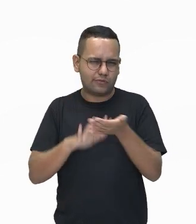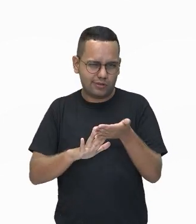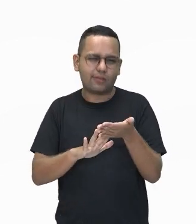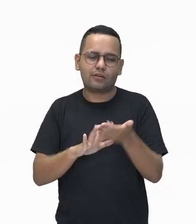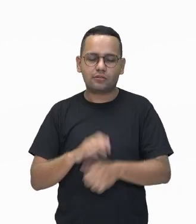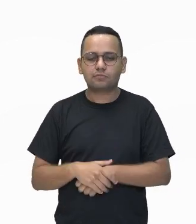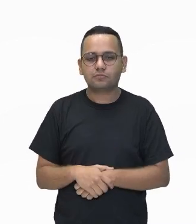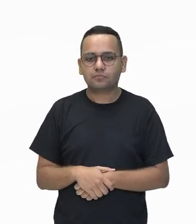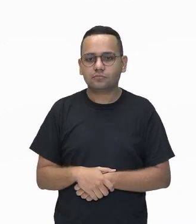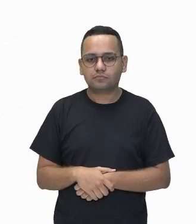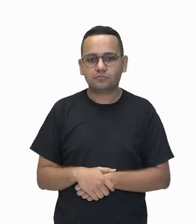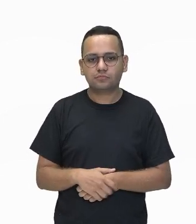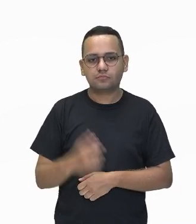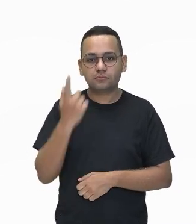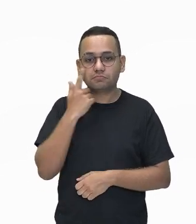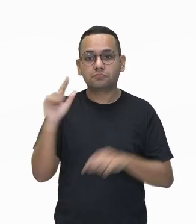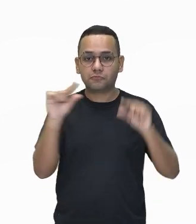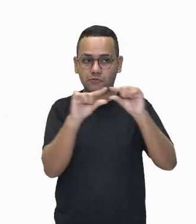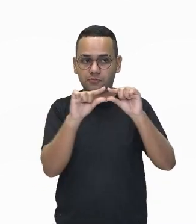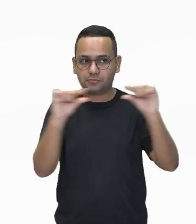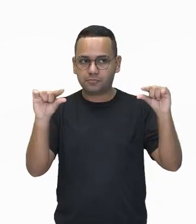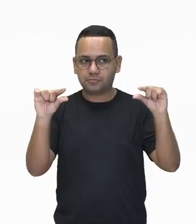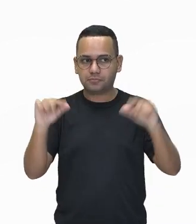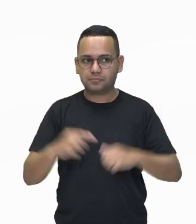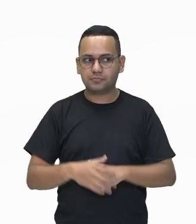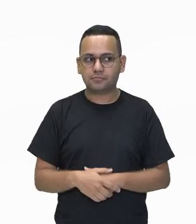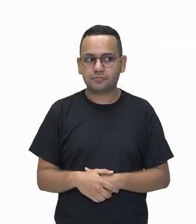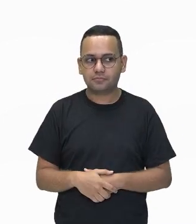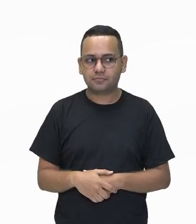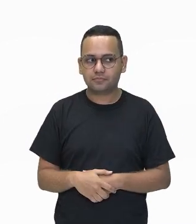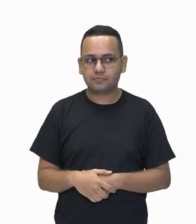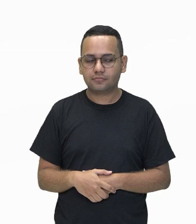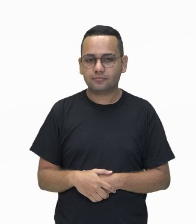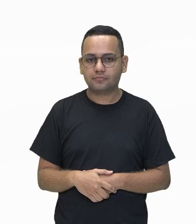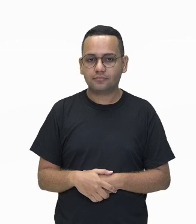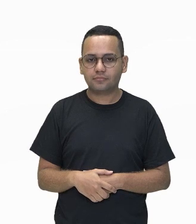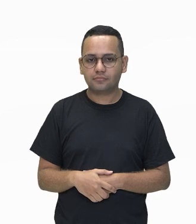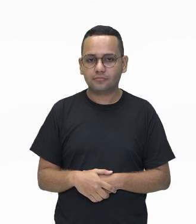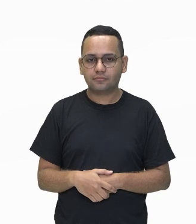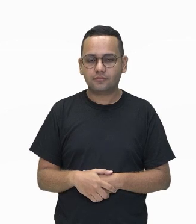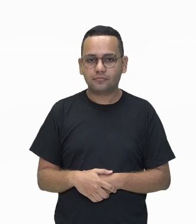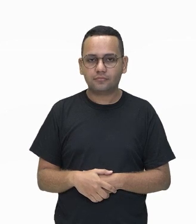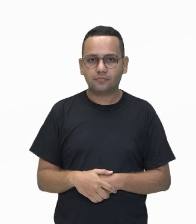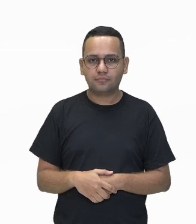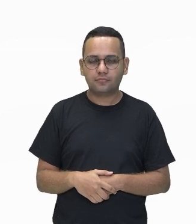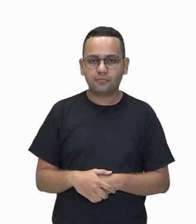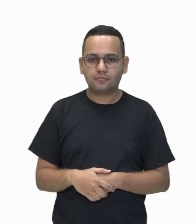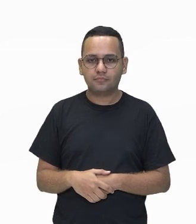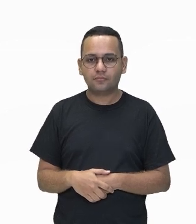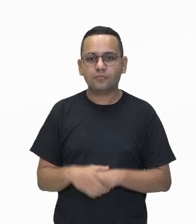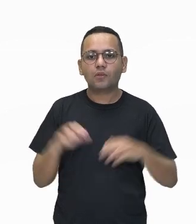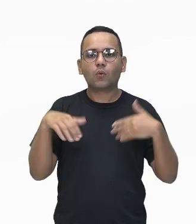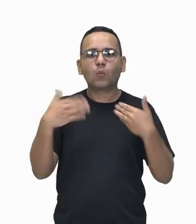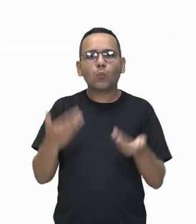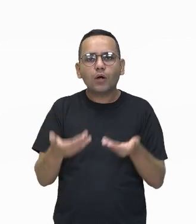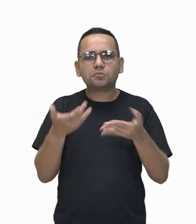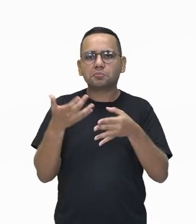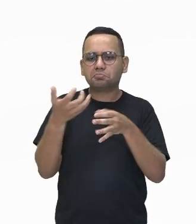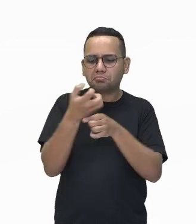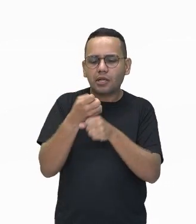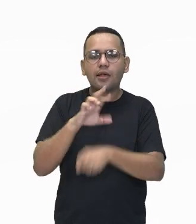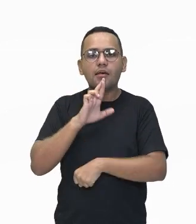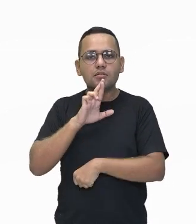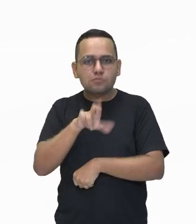né? Que é, então, aí, construindo a minha identidade, né? Então, vamos ver aí quais são os resultados